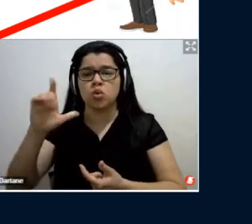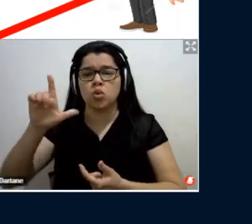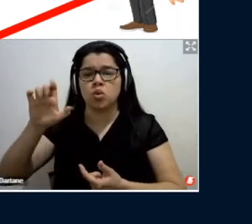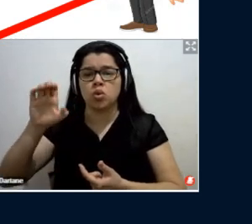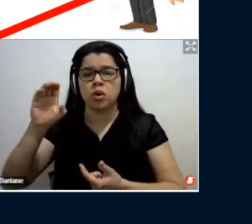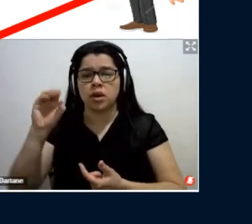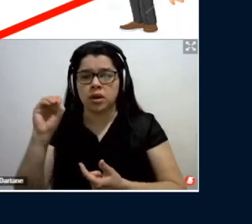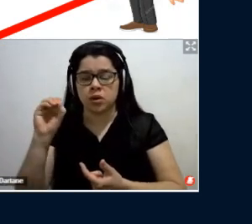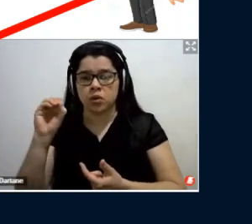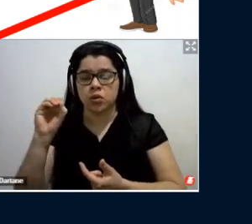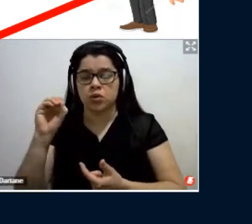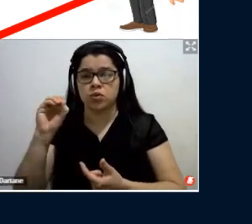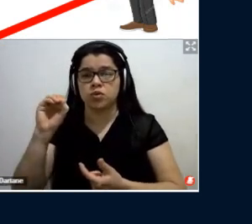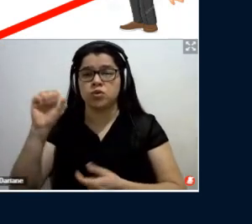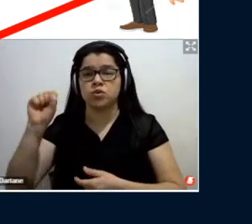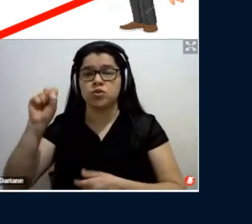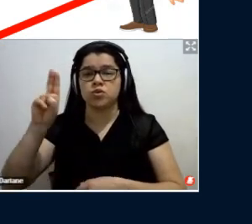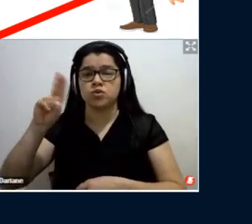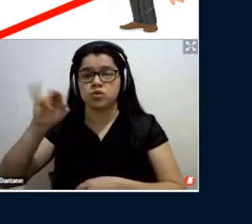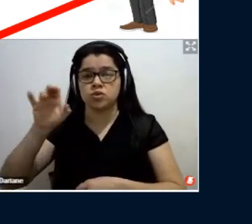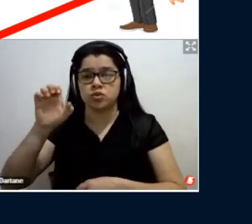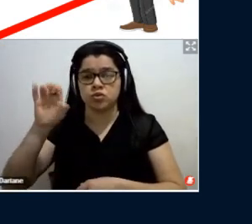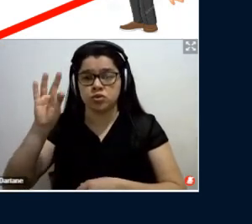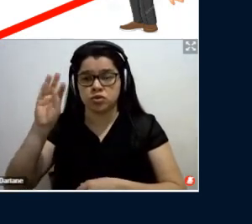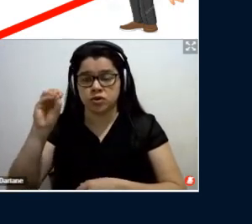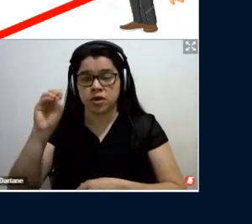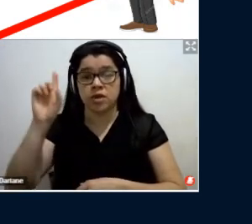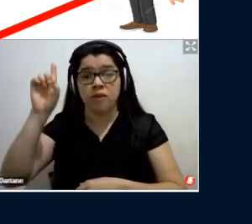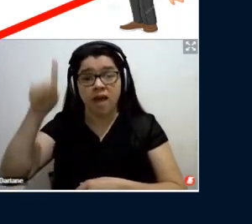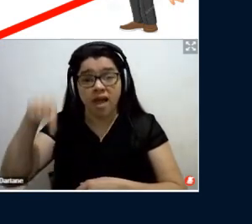utilizando morfologia.